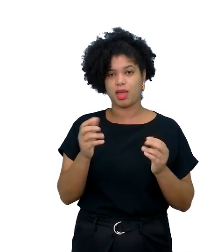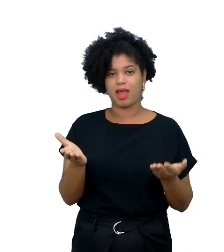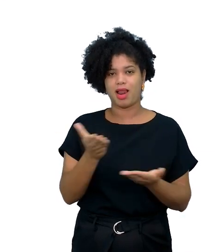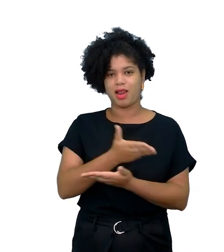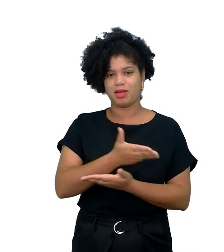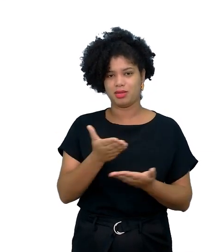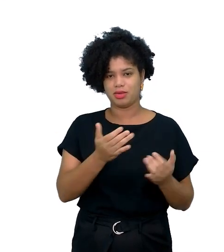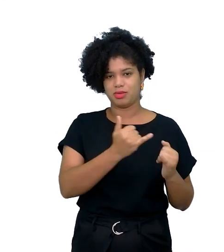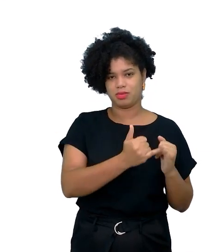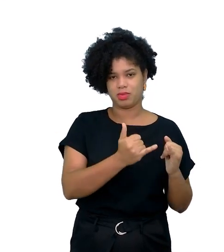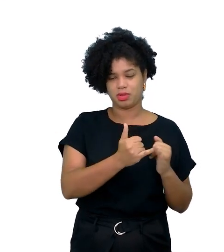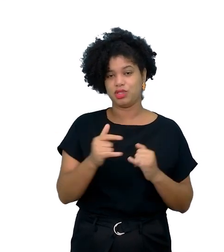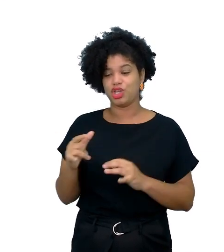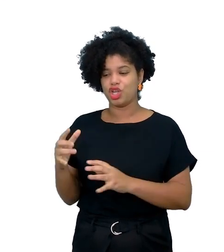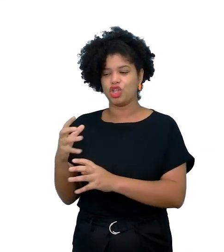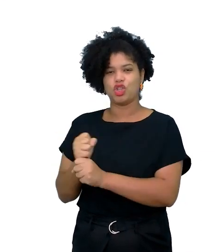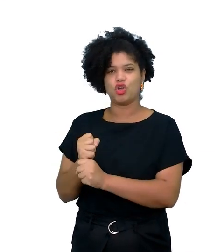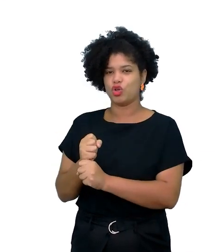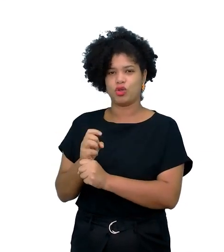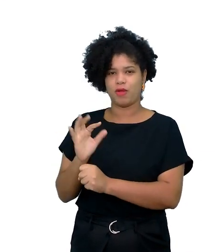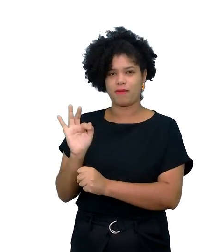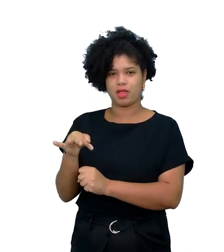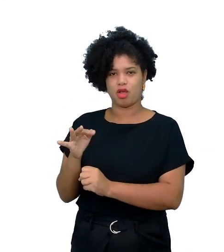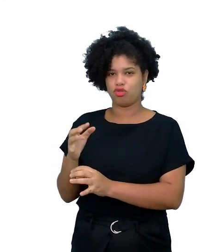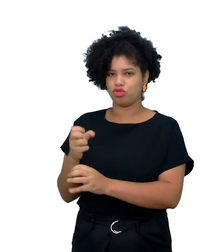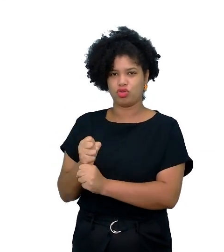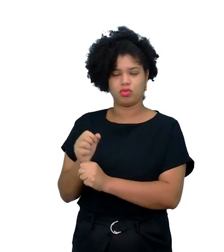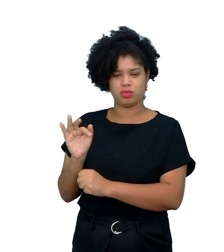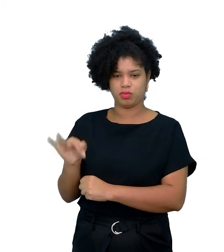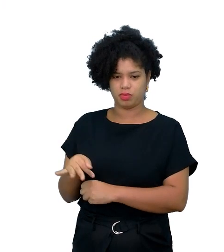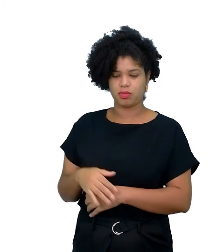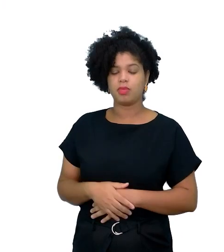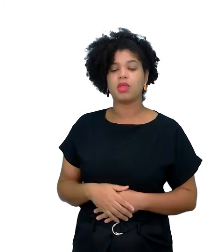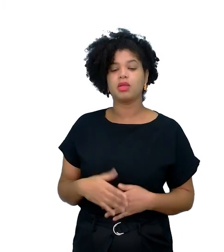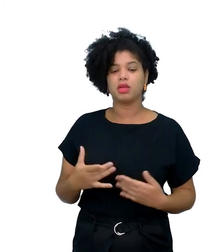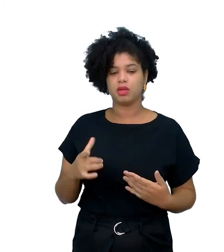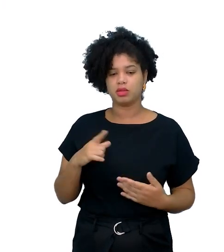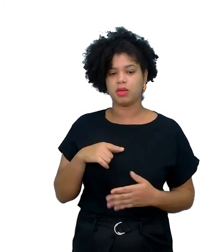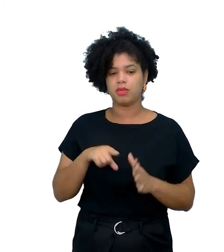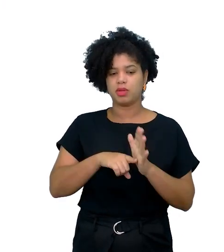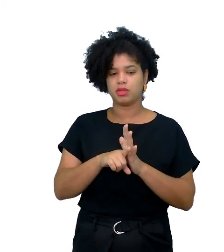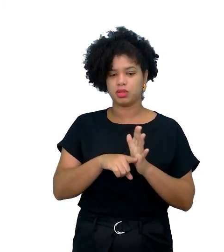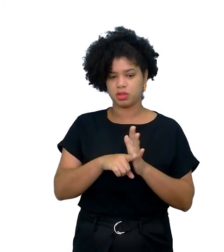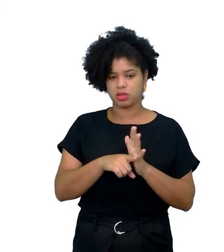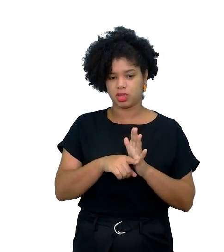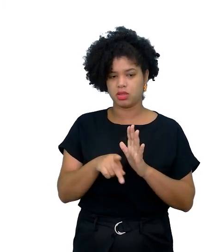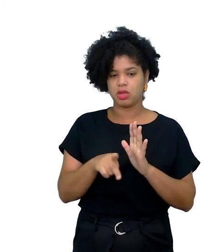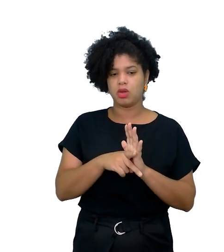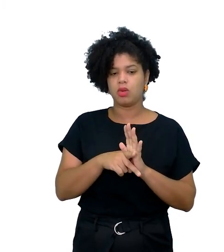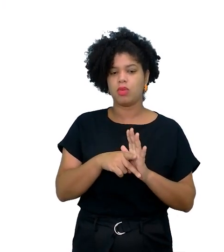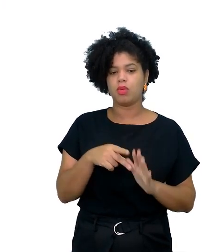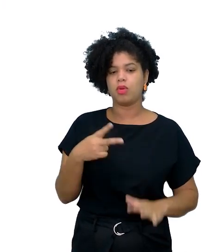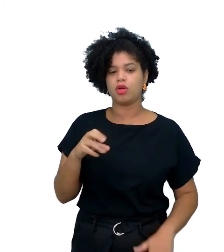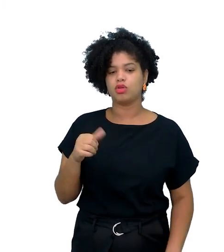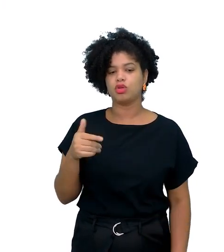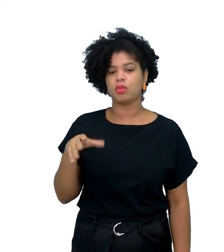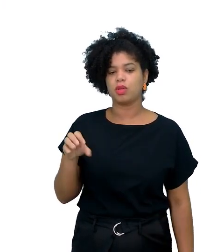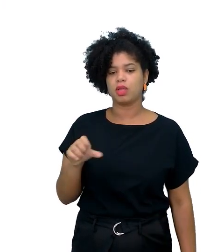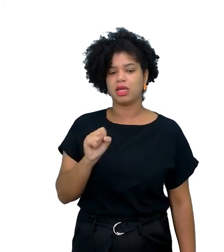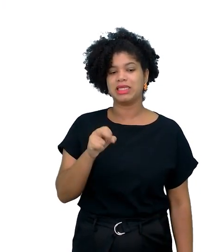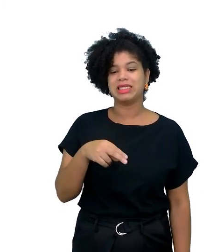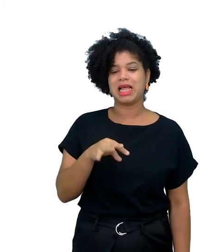certo? Então, segundo as pesquisas de Machina, né, de 2010, mostram esses problemas quando